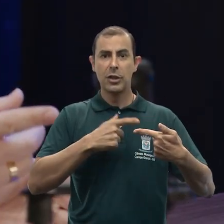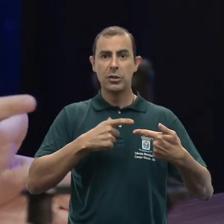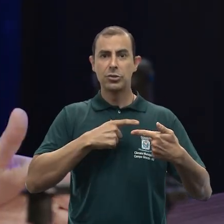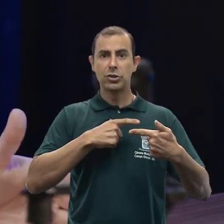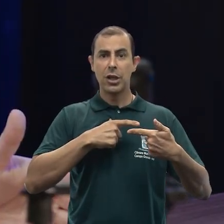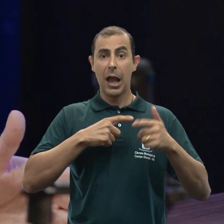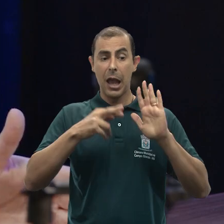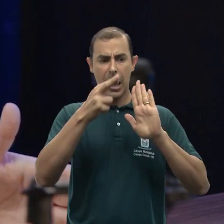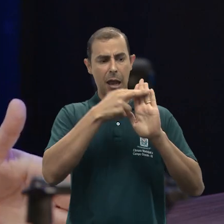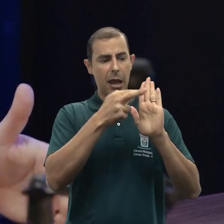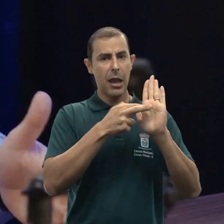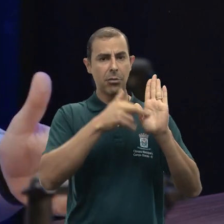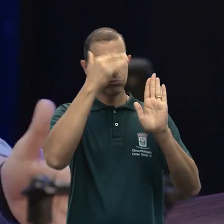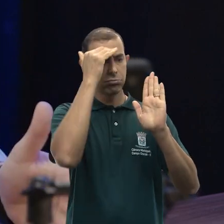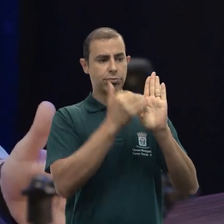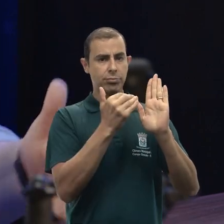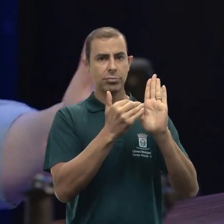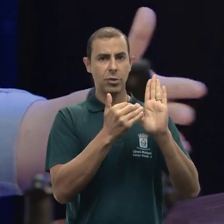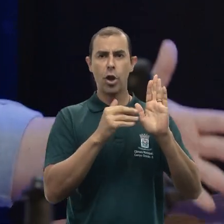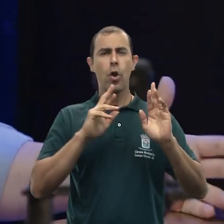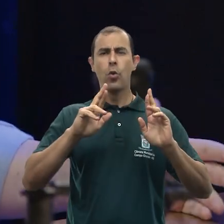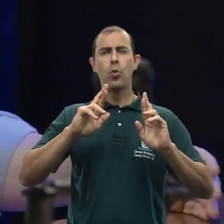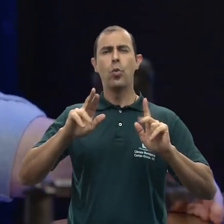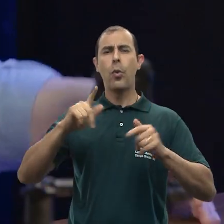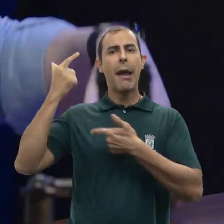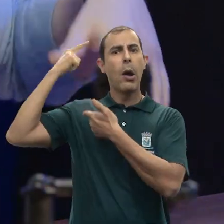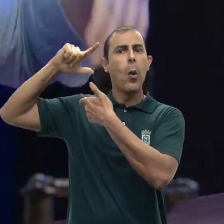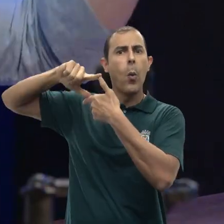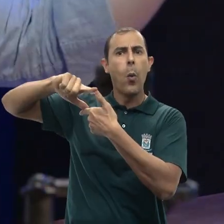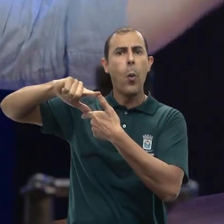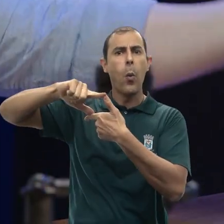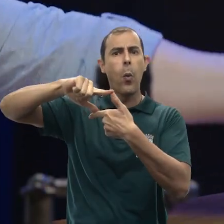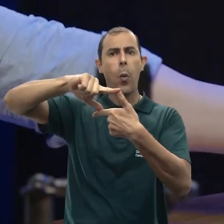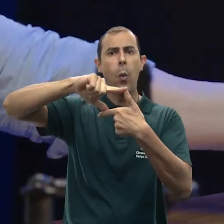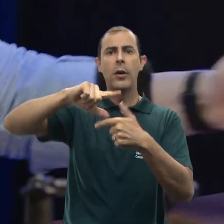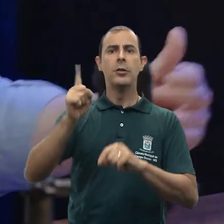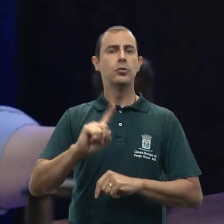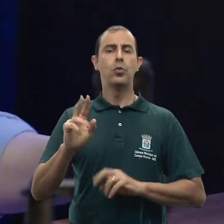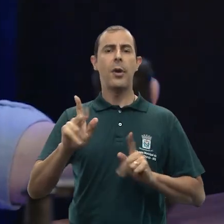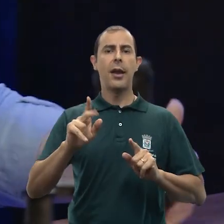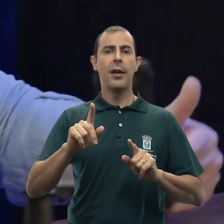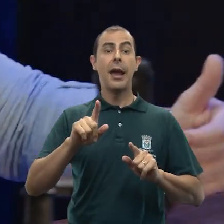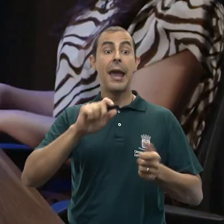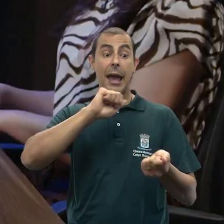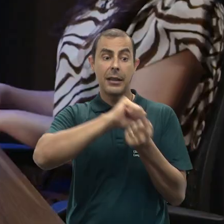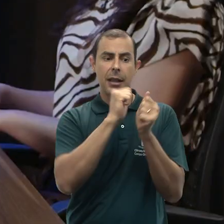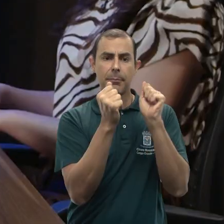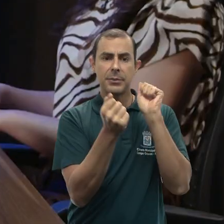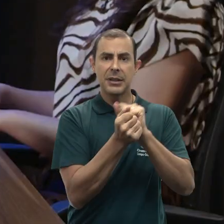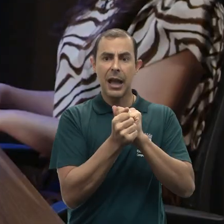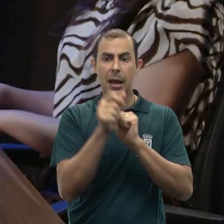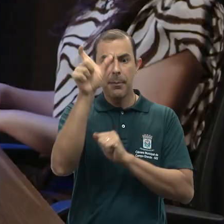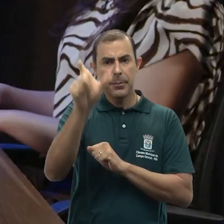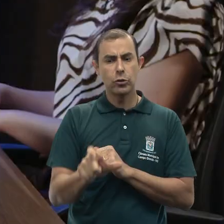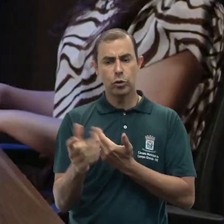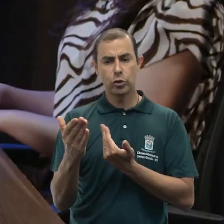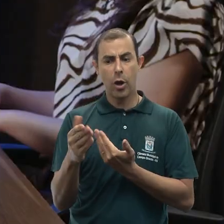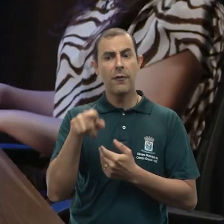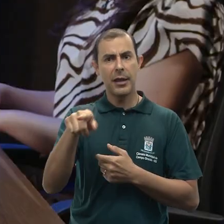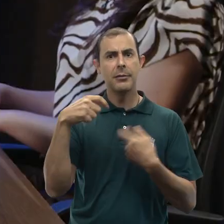é conservadorismo. Isso é adaptar a cabeça do jovem com as influências que ele tem hoje para que ele faça o mínimo. O que é o